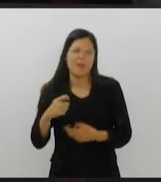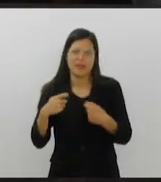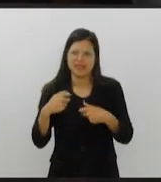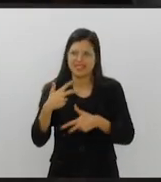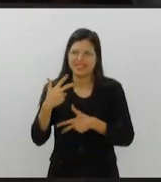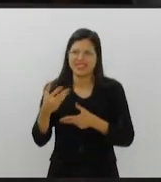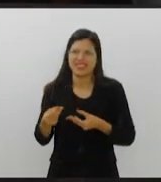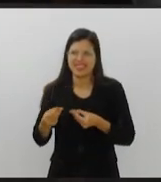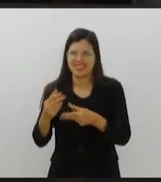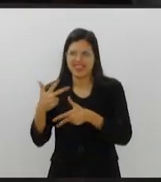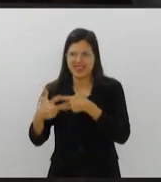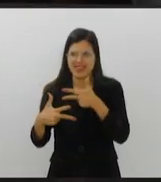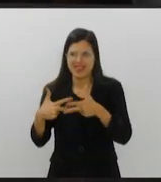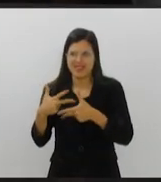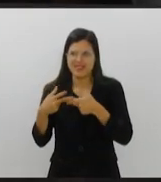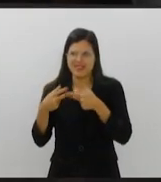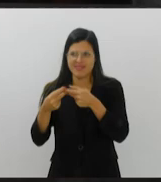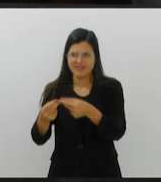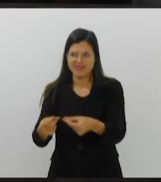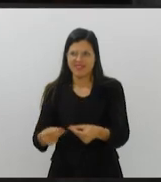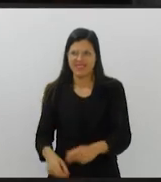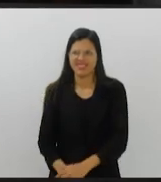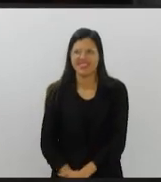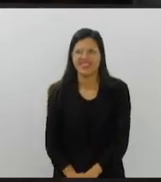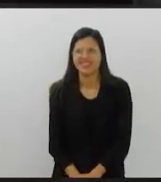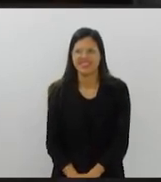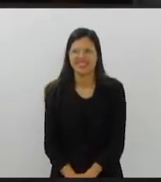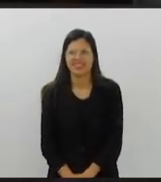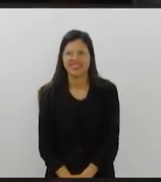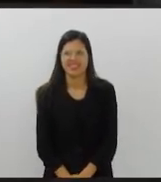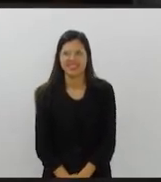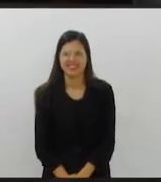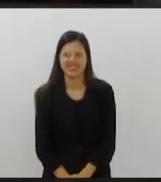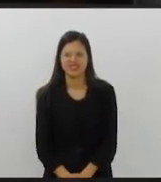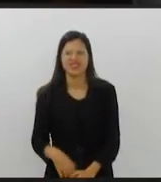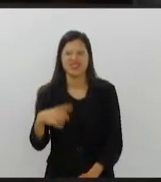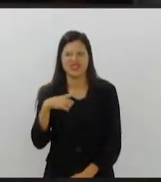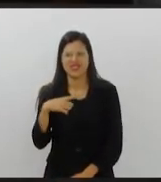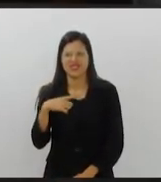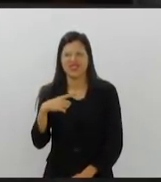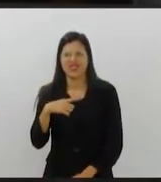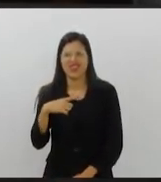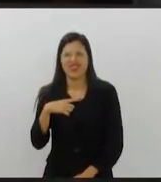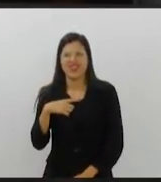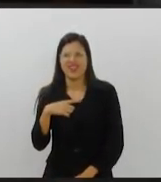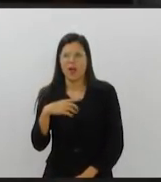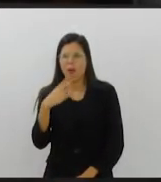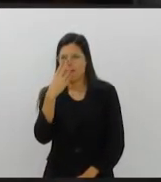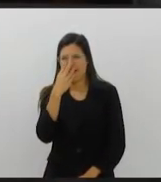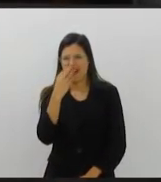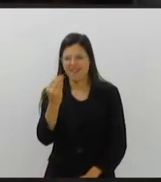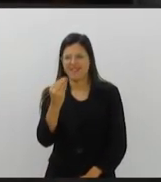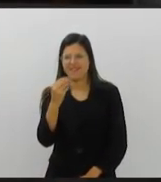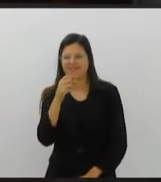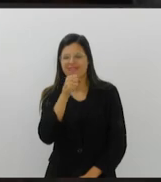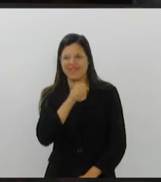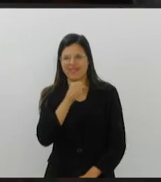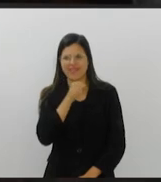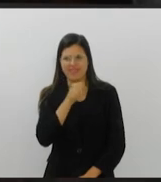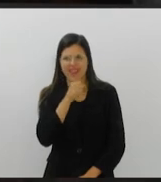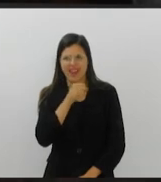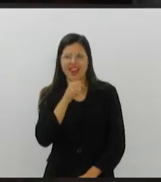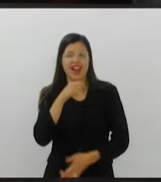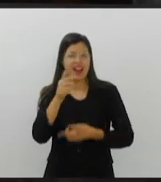Sei se Carla lembra da Kombi velha, que bateu o motor. Trabalhando para a gente arduamente no meu